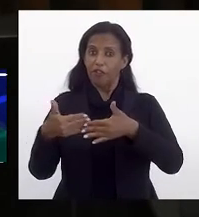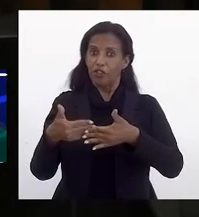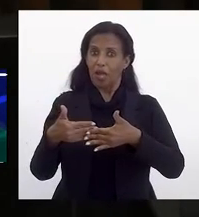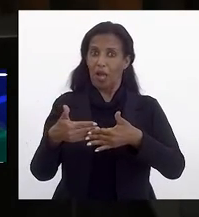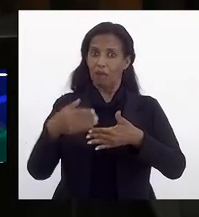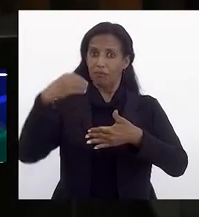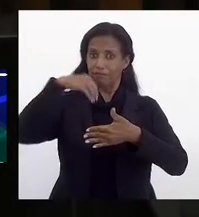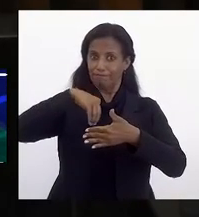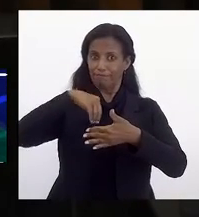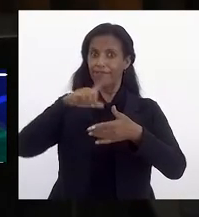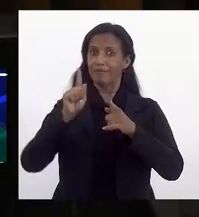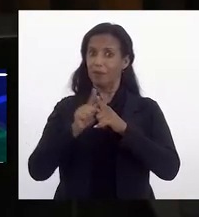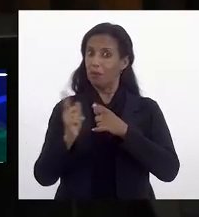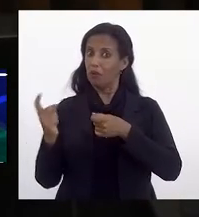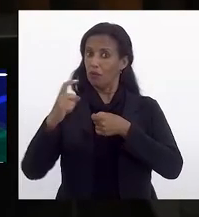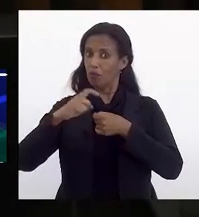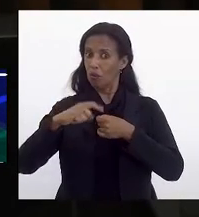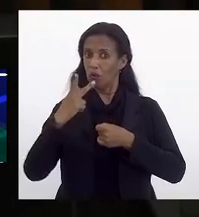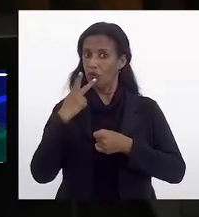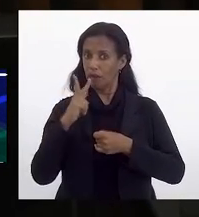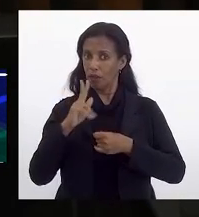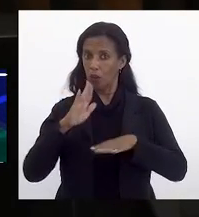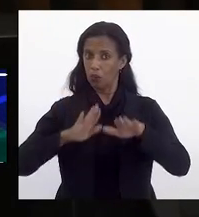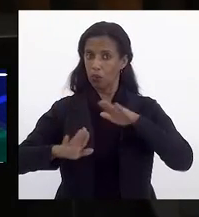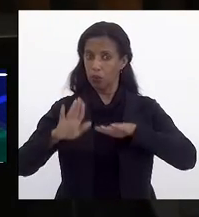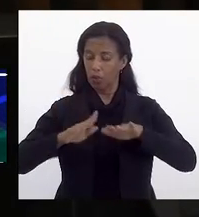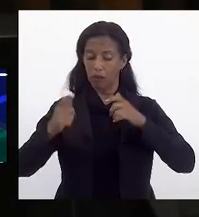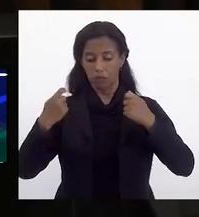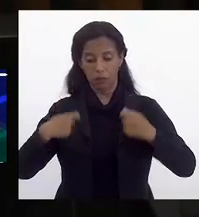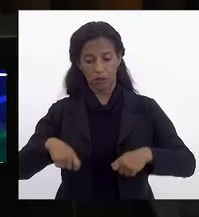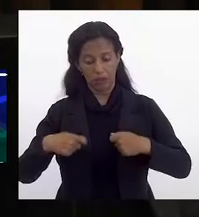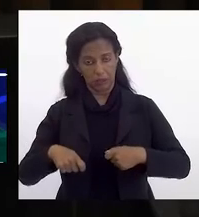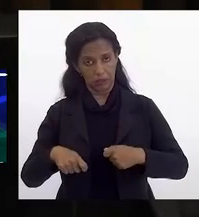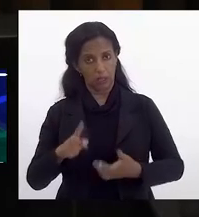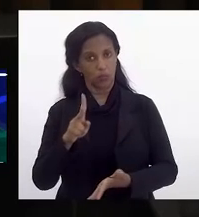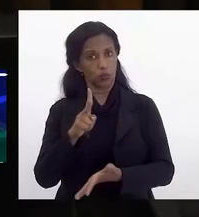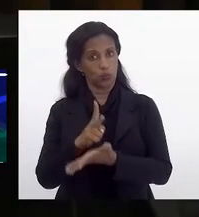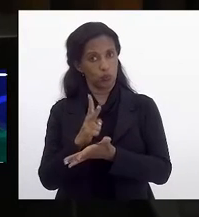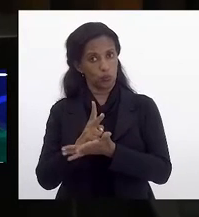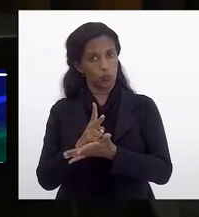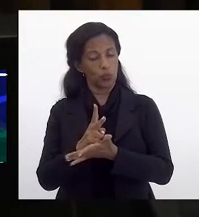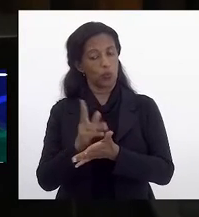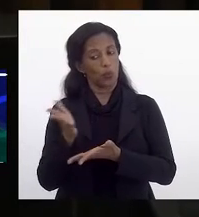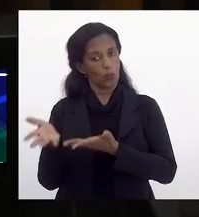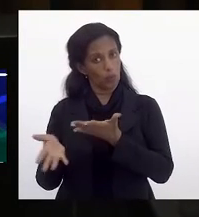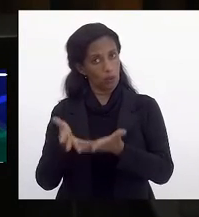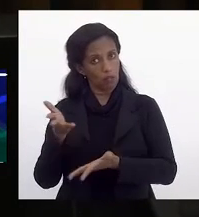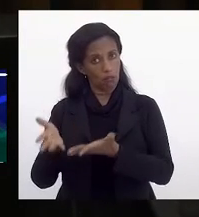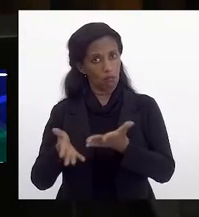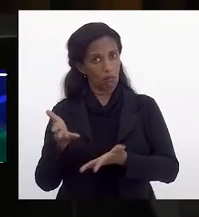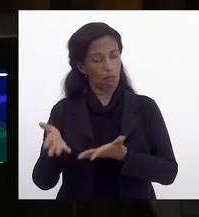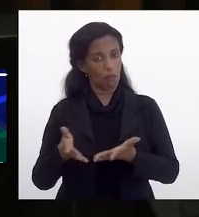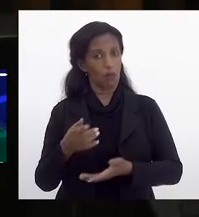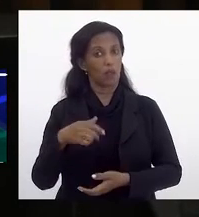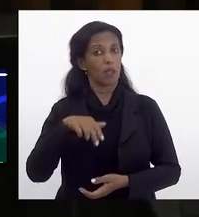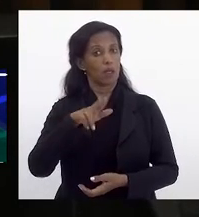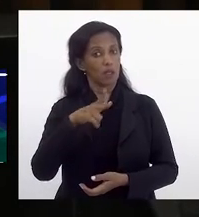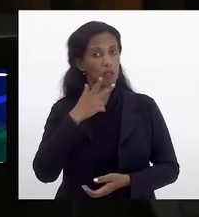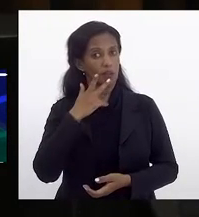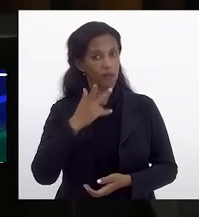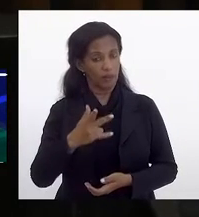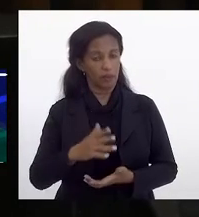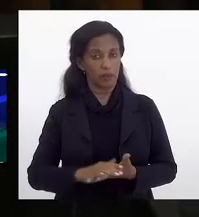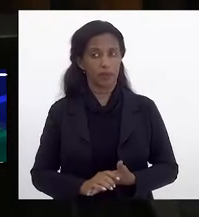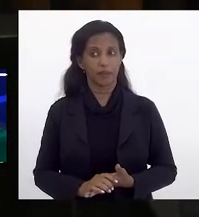Então, volto a dizer, há necessidade ainda de cuidados. E quem está dizendo isso,